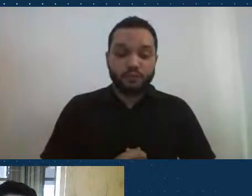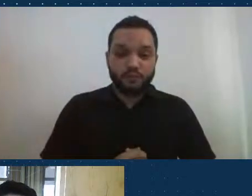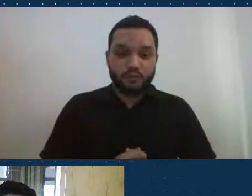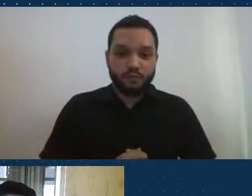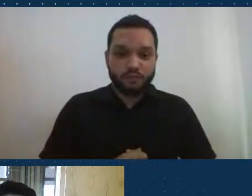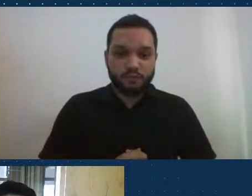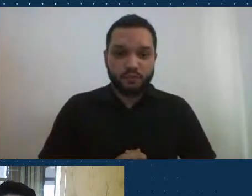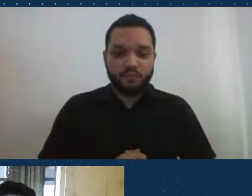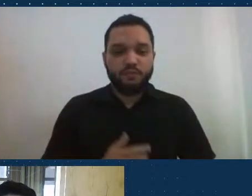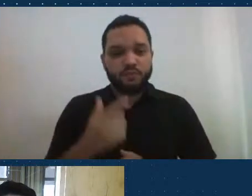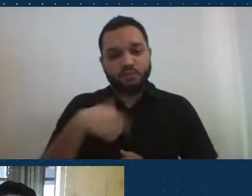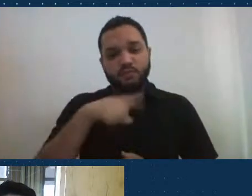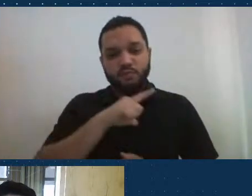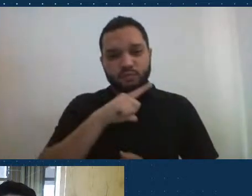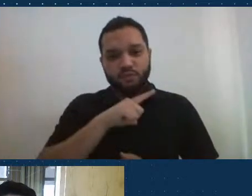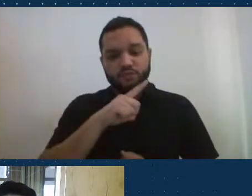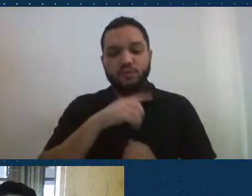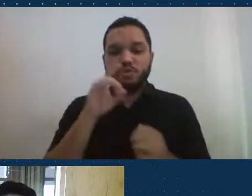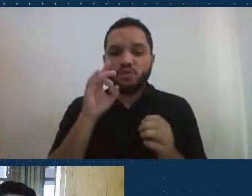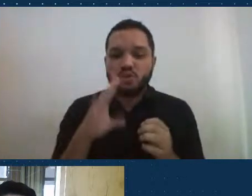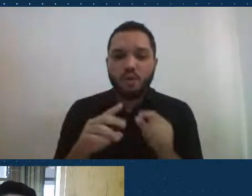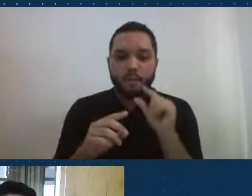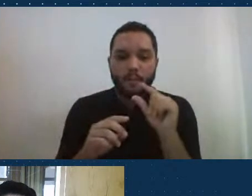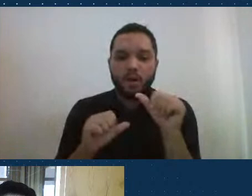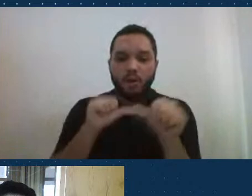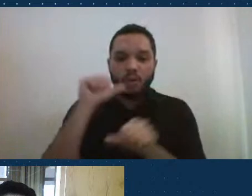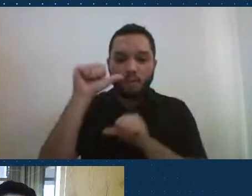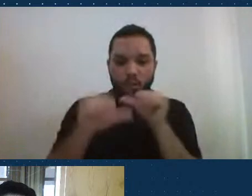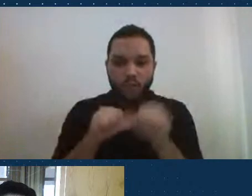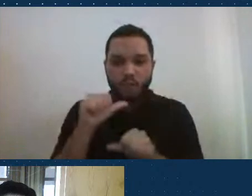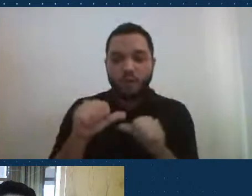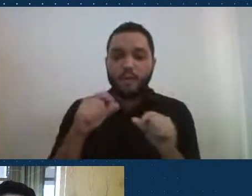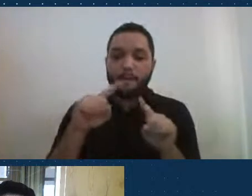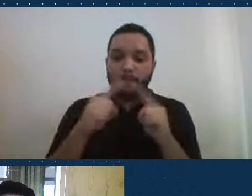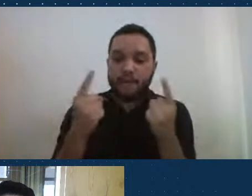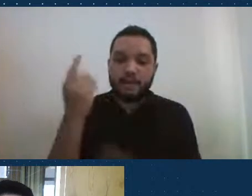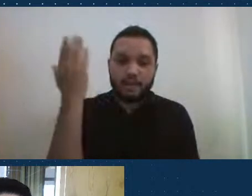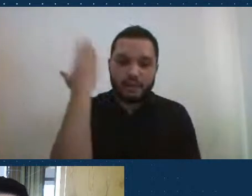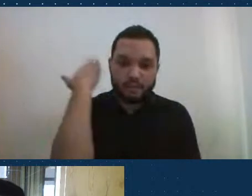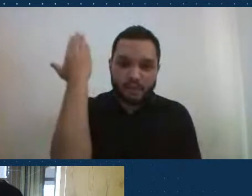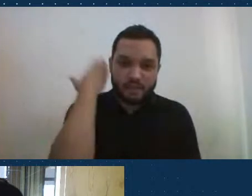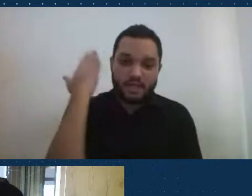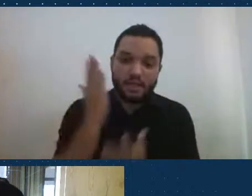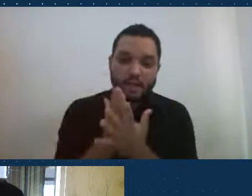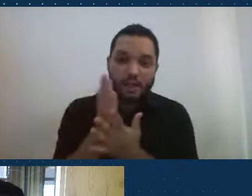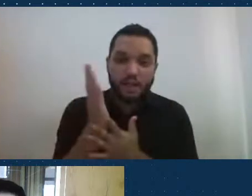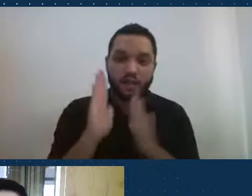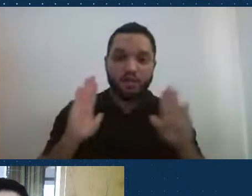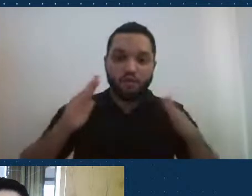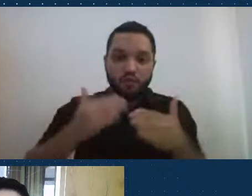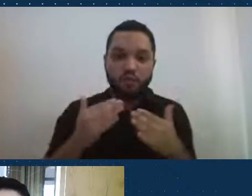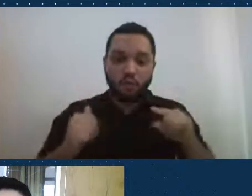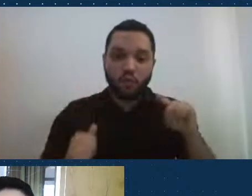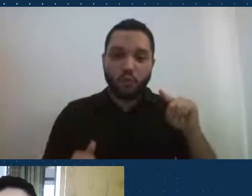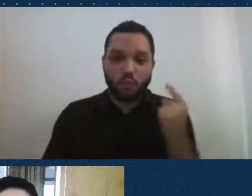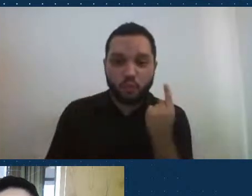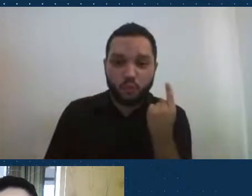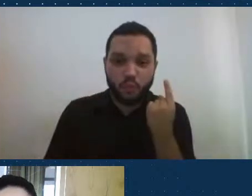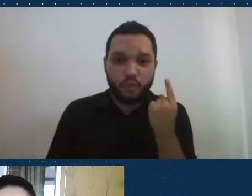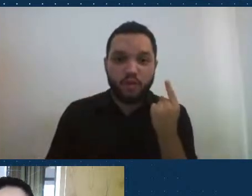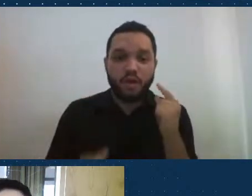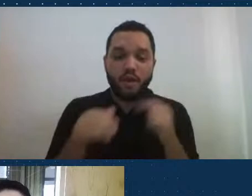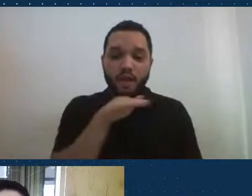Agora nós demos uma certa modificada na nossa linha, mas antigamente ela era uma linha que focava única e exclusivamente a